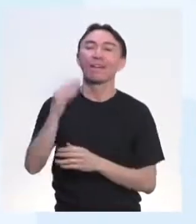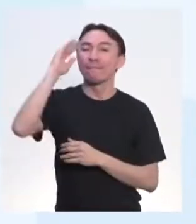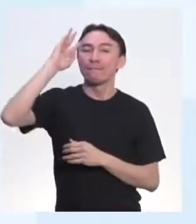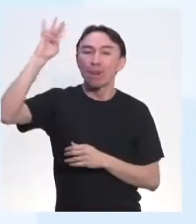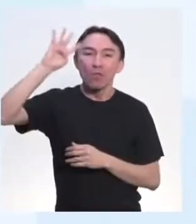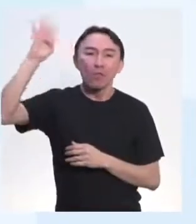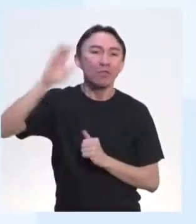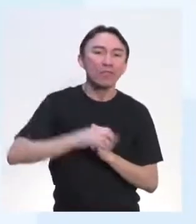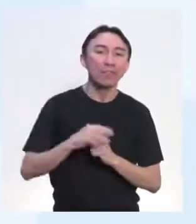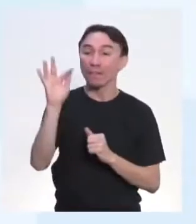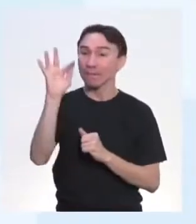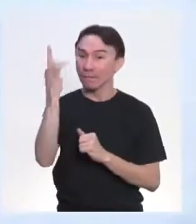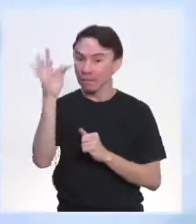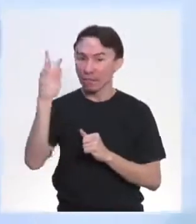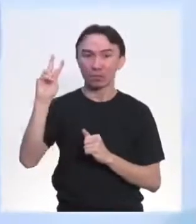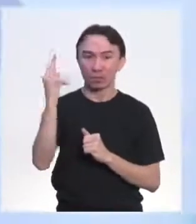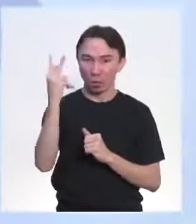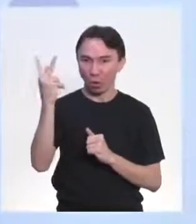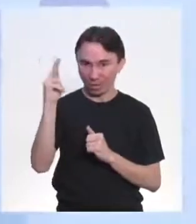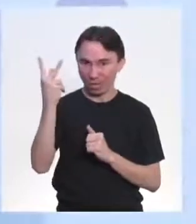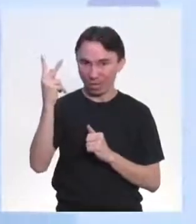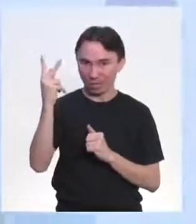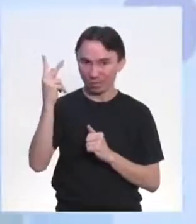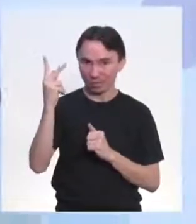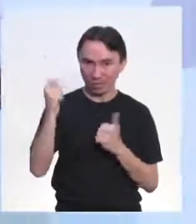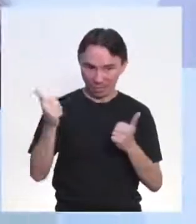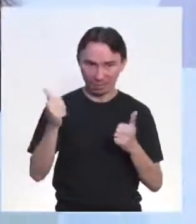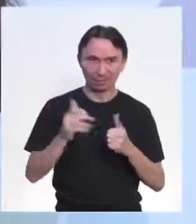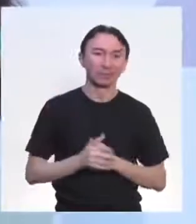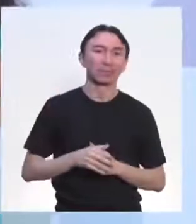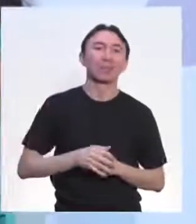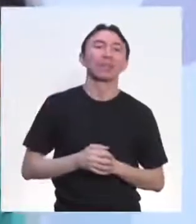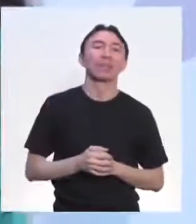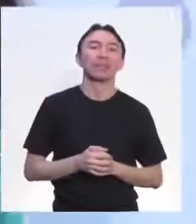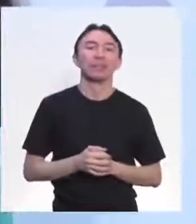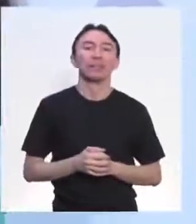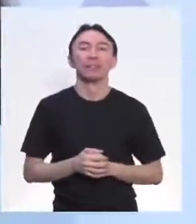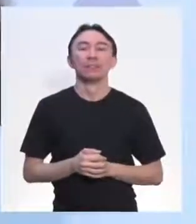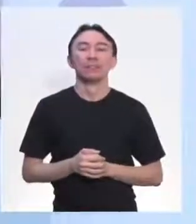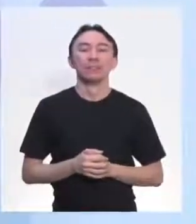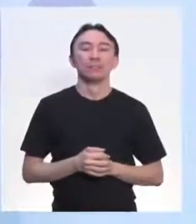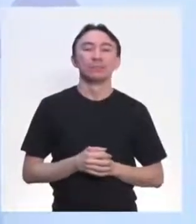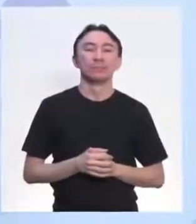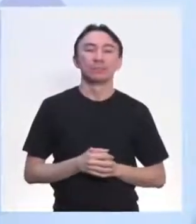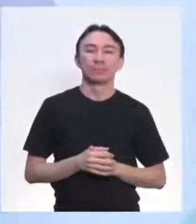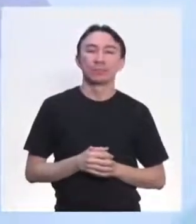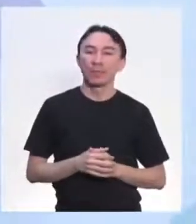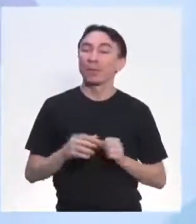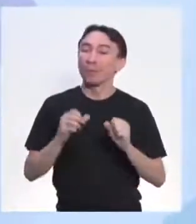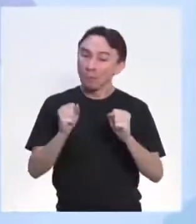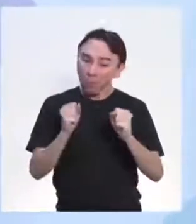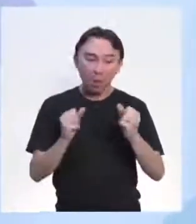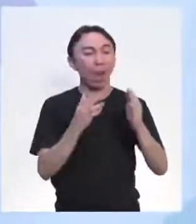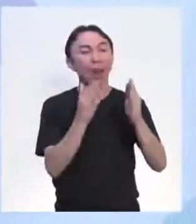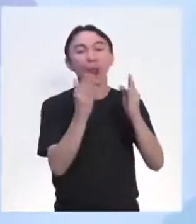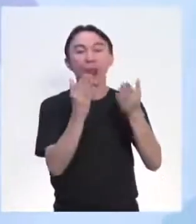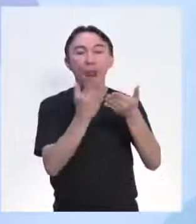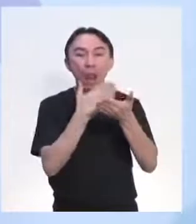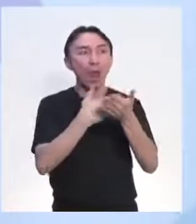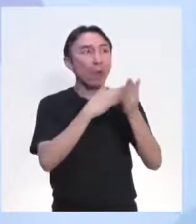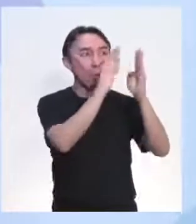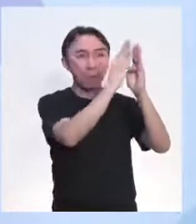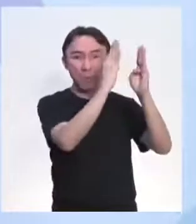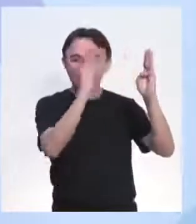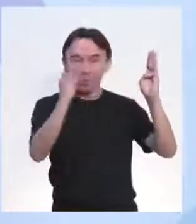filosofia e matemática. Esses livros poderão ser retirados da biblioteca de 2